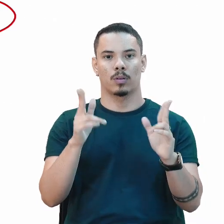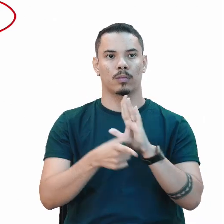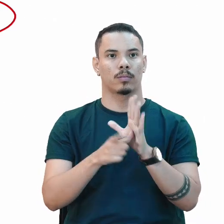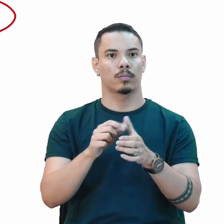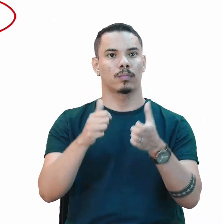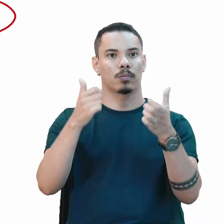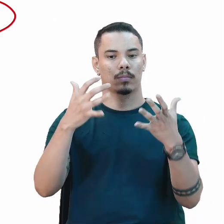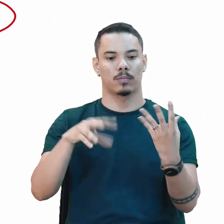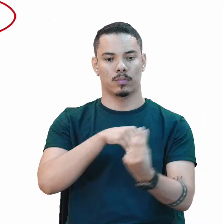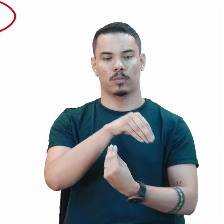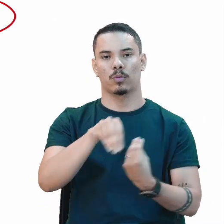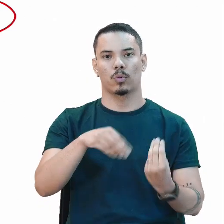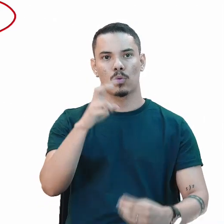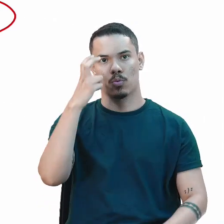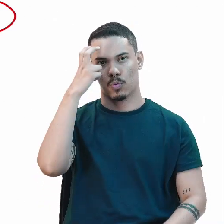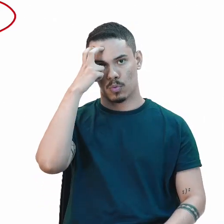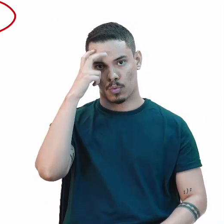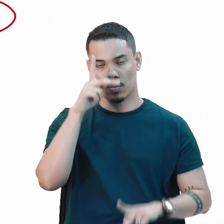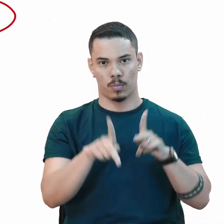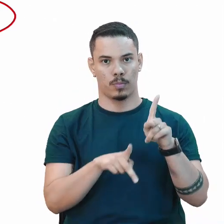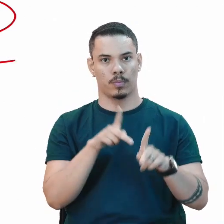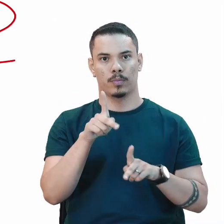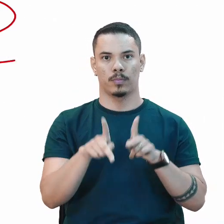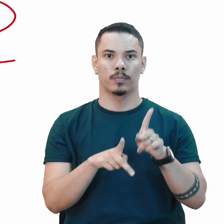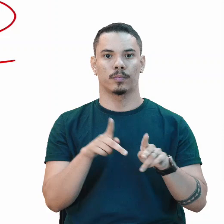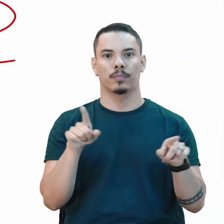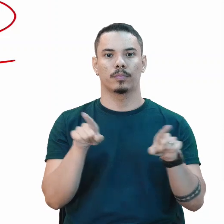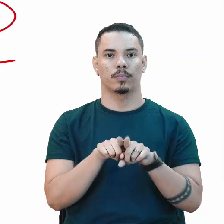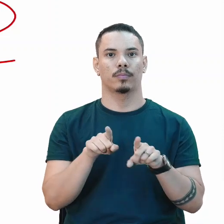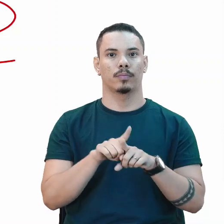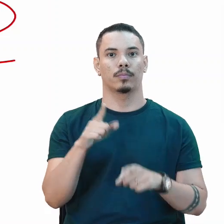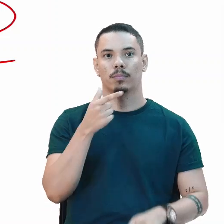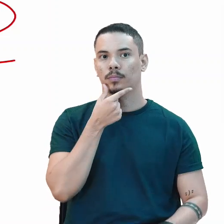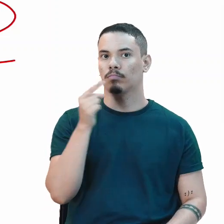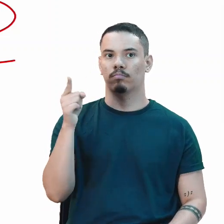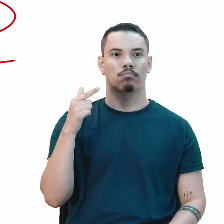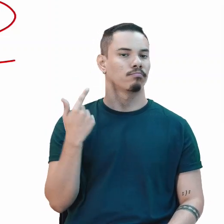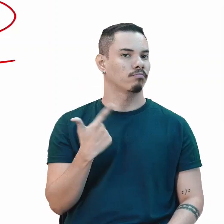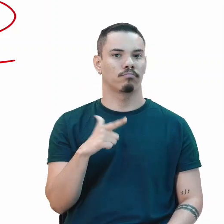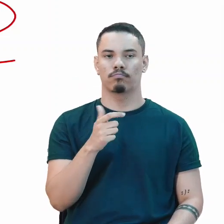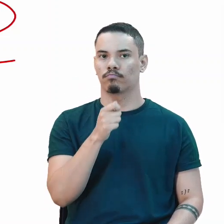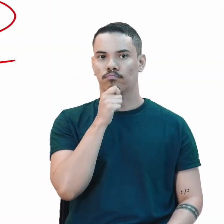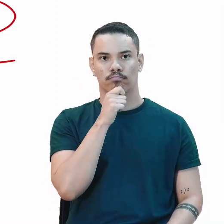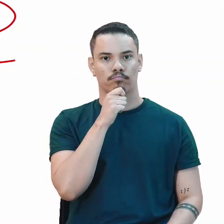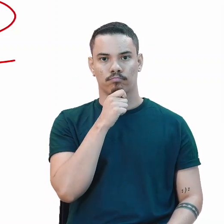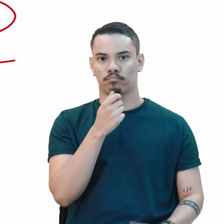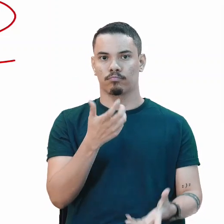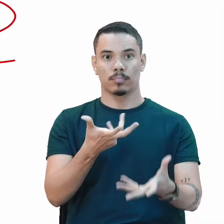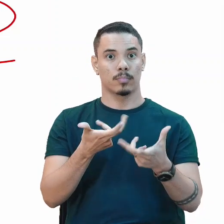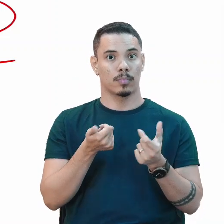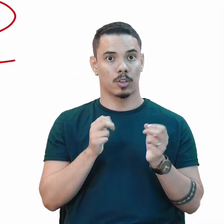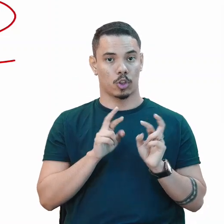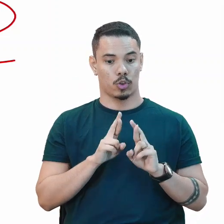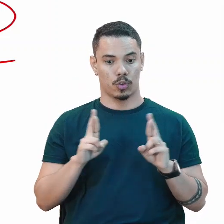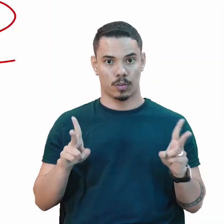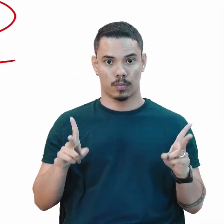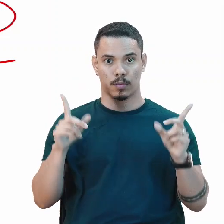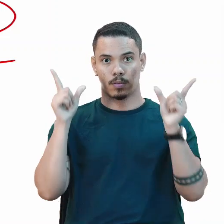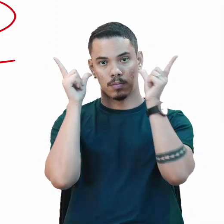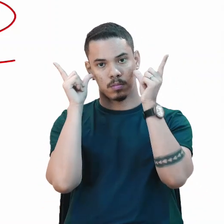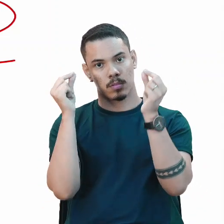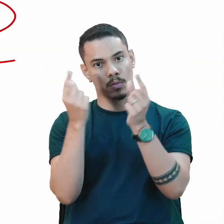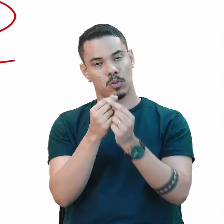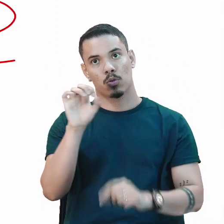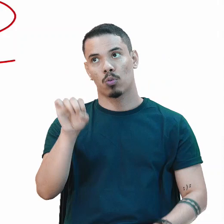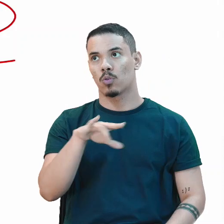mesclando culturas e populações. E Diógenes não tinha apreço pela diferença entre grego